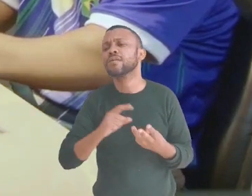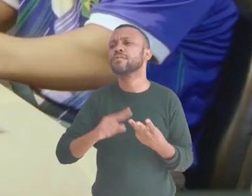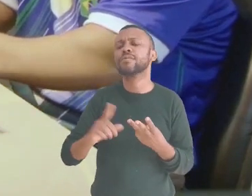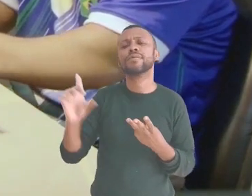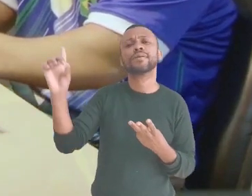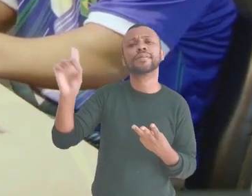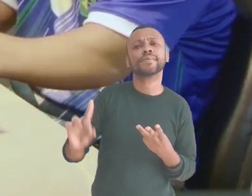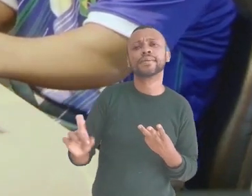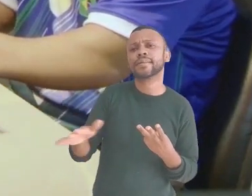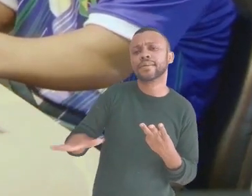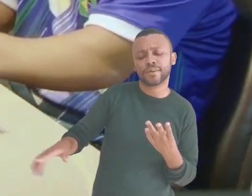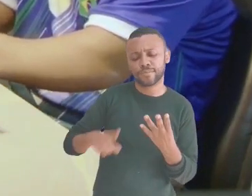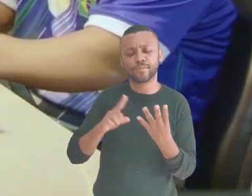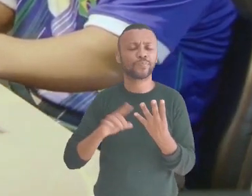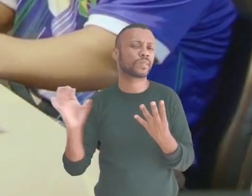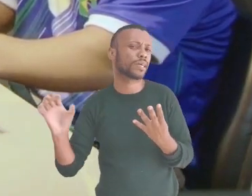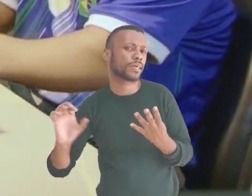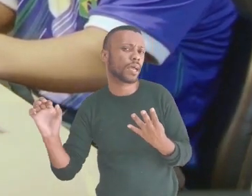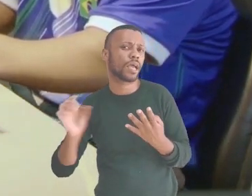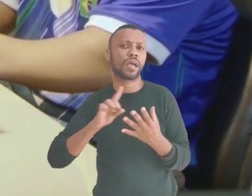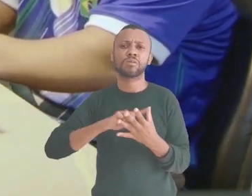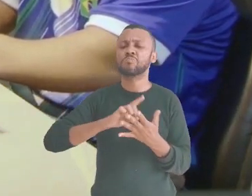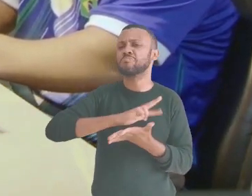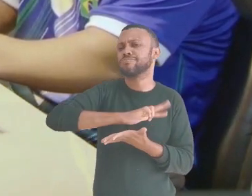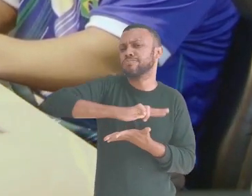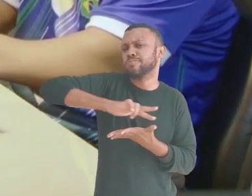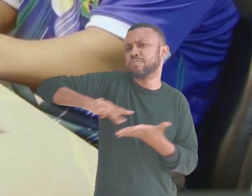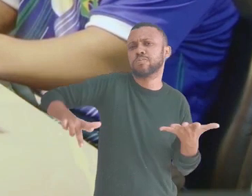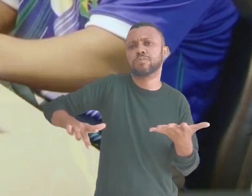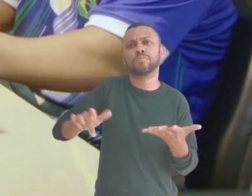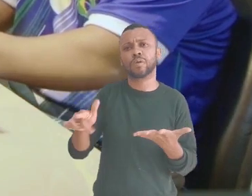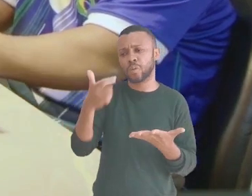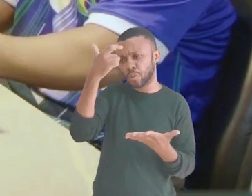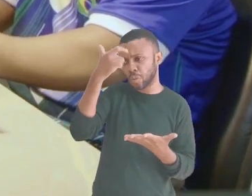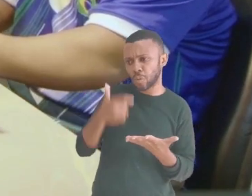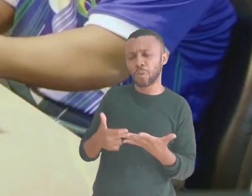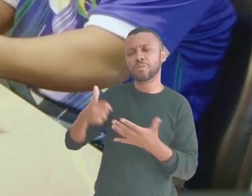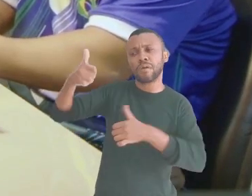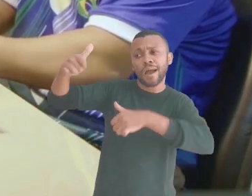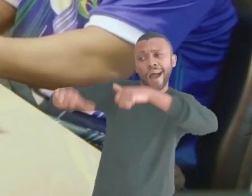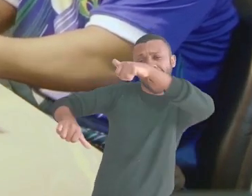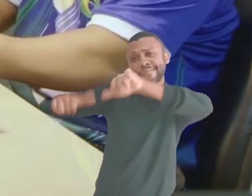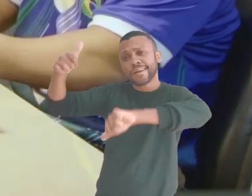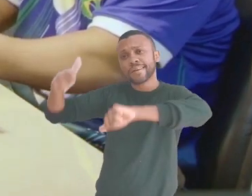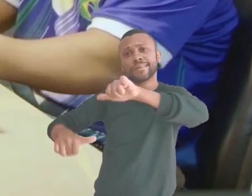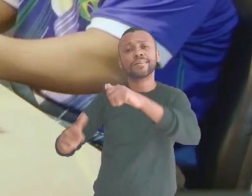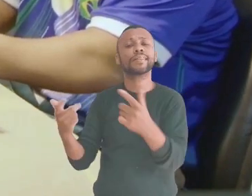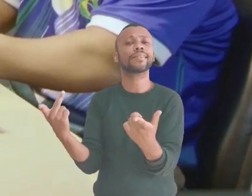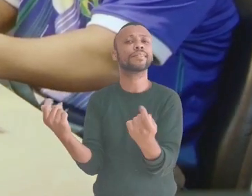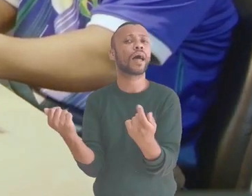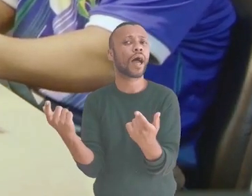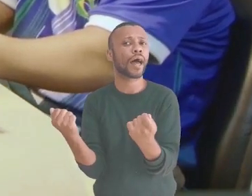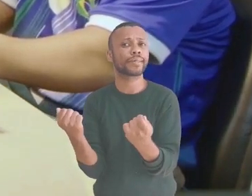ou homossexual, ou seja lá o que for, não nos condiciona a absolutamente nada da